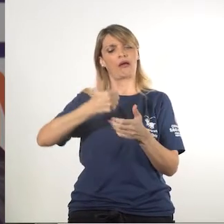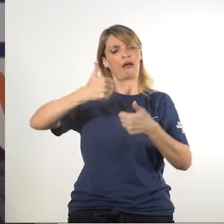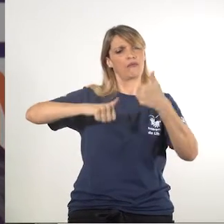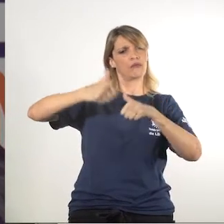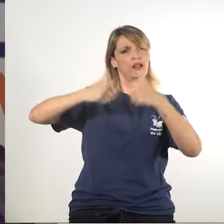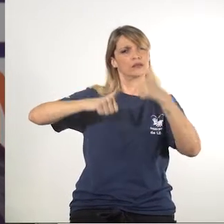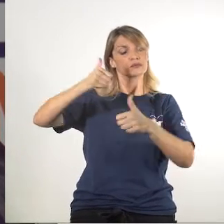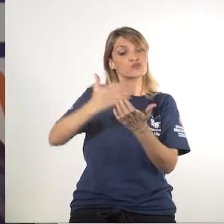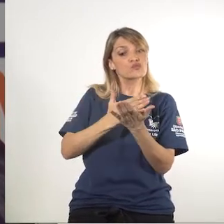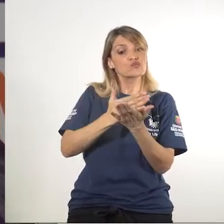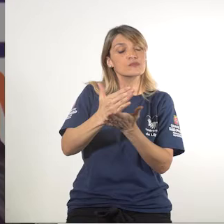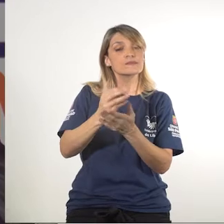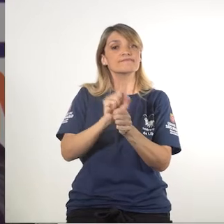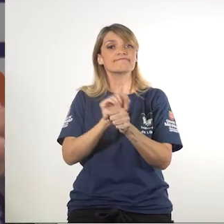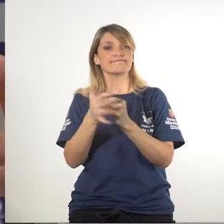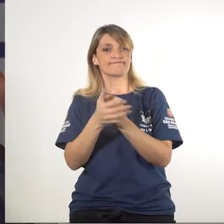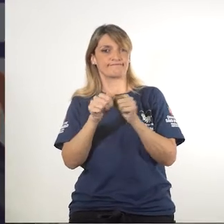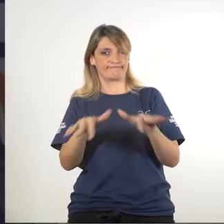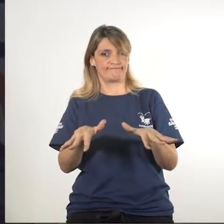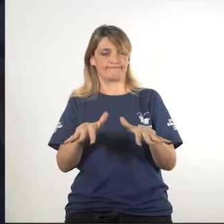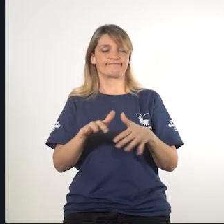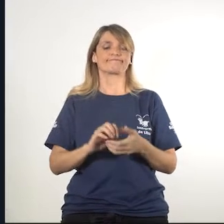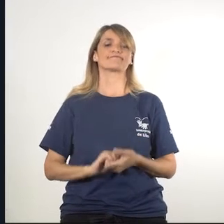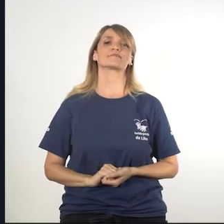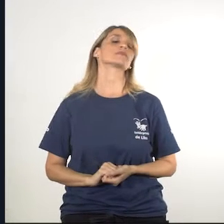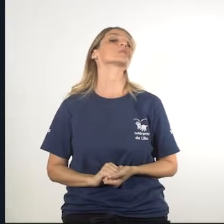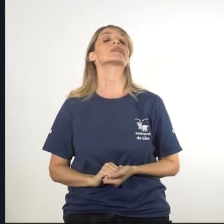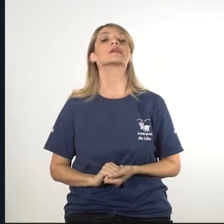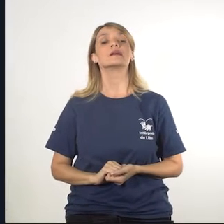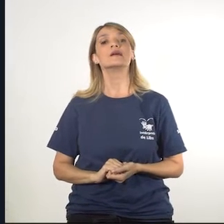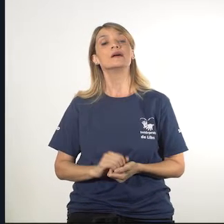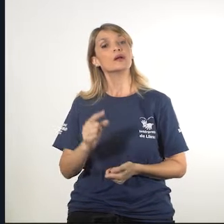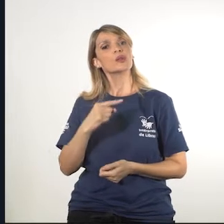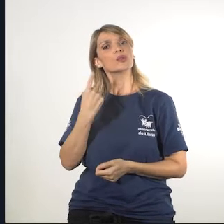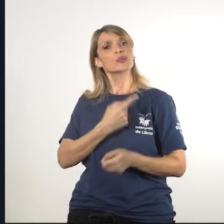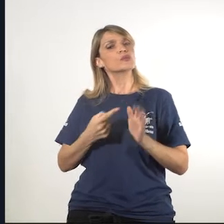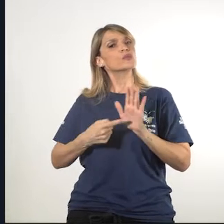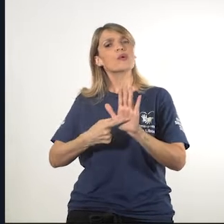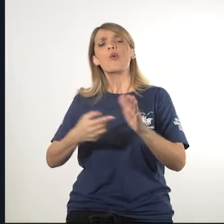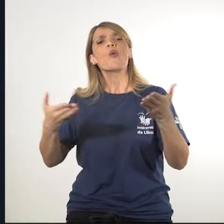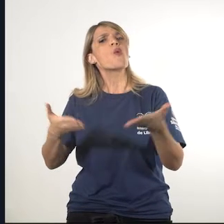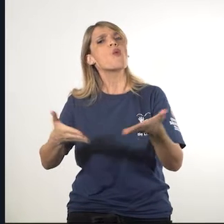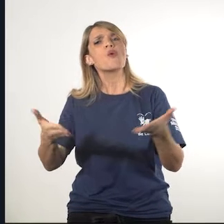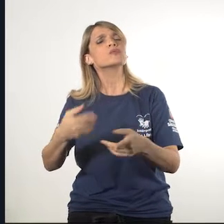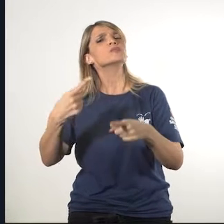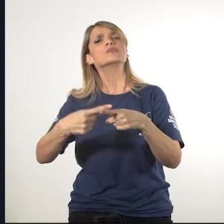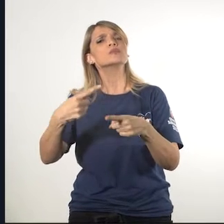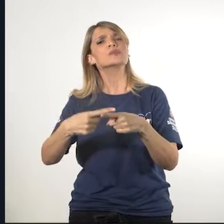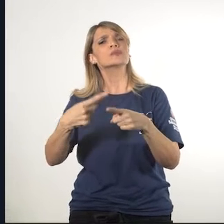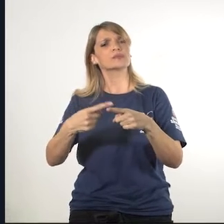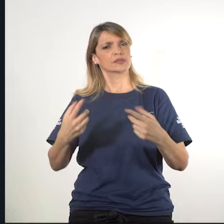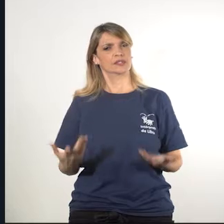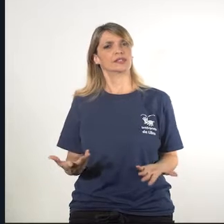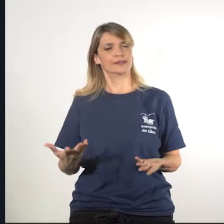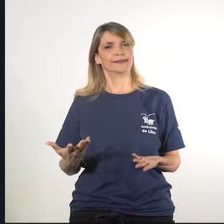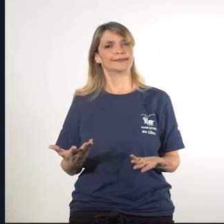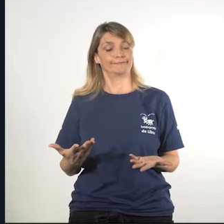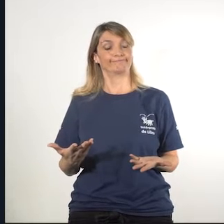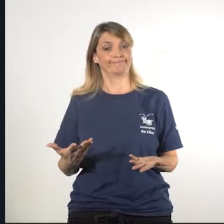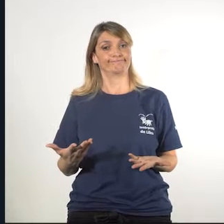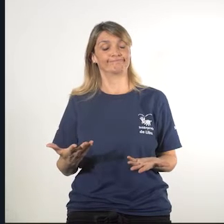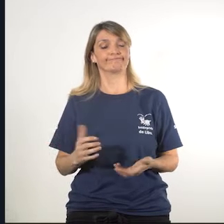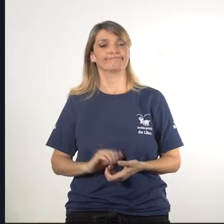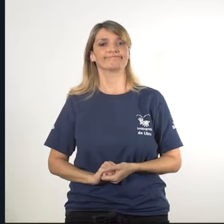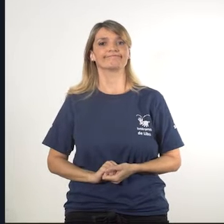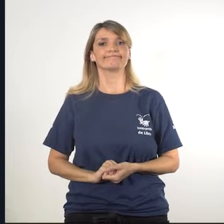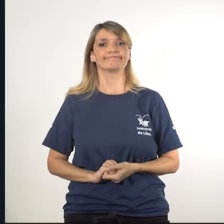começo da pandemia. Por que a gente está colocando isso aqui hoje? Porque, com muita